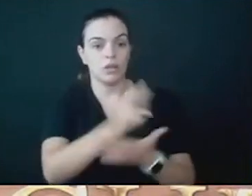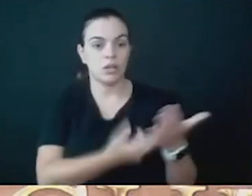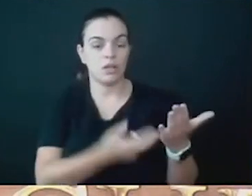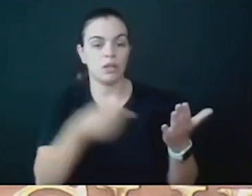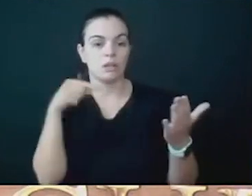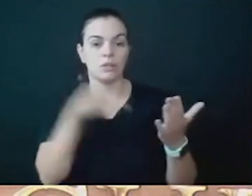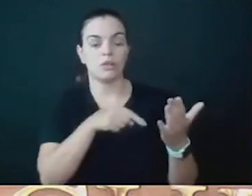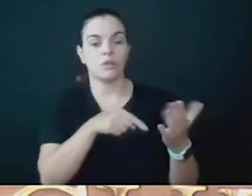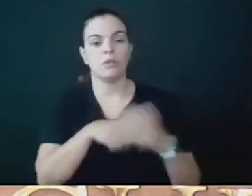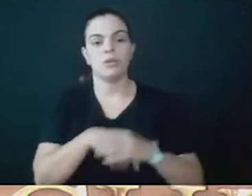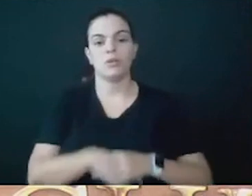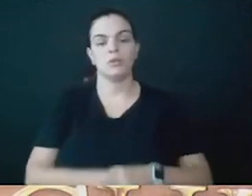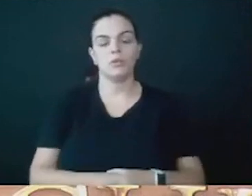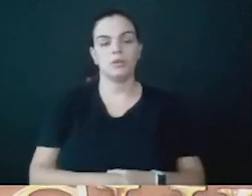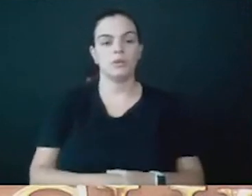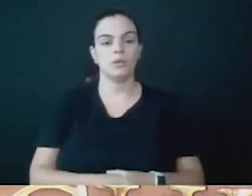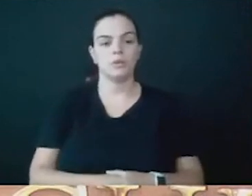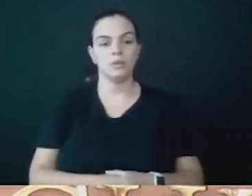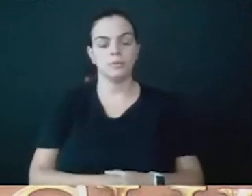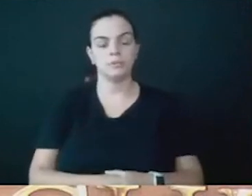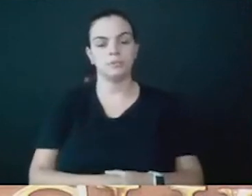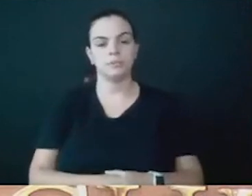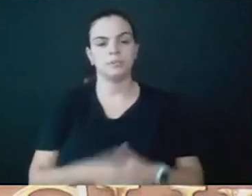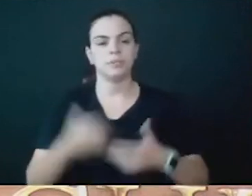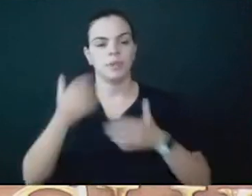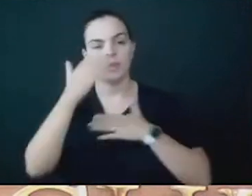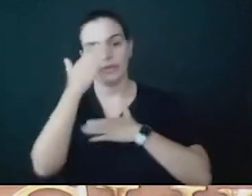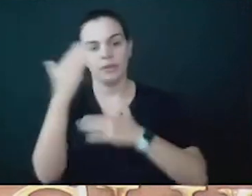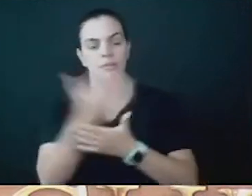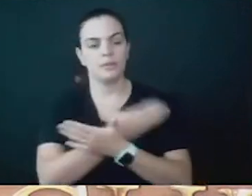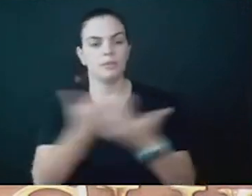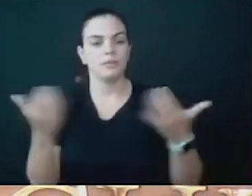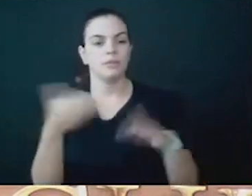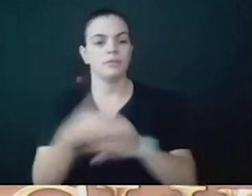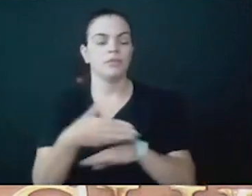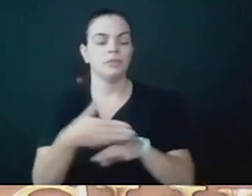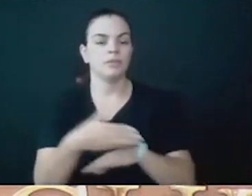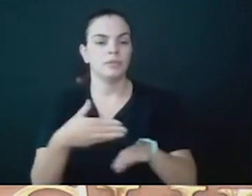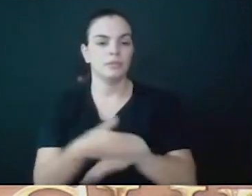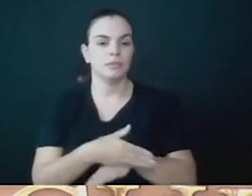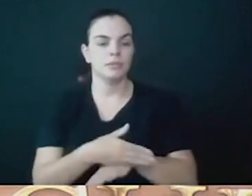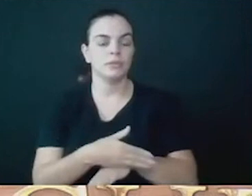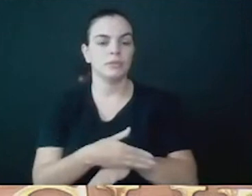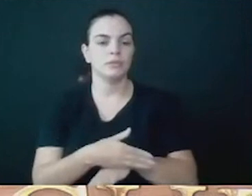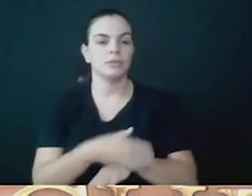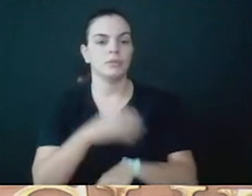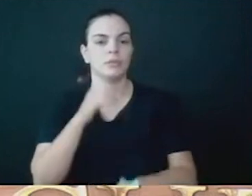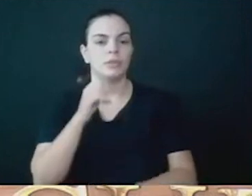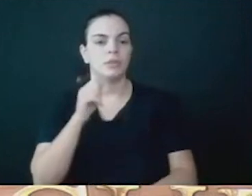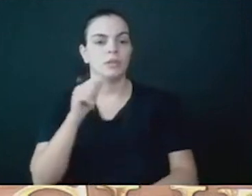apresentação do IMAP. Eu quero agradecer mais uma vez a participação efetiva do Alexandre